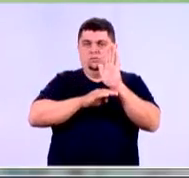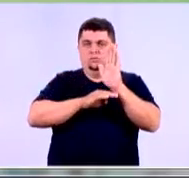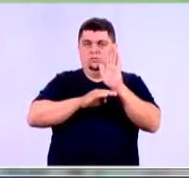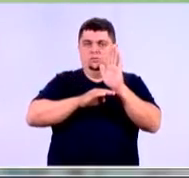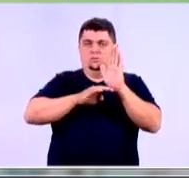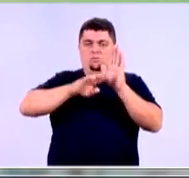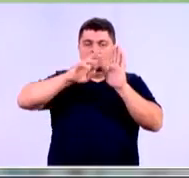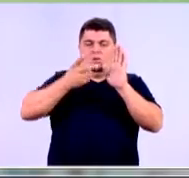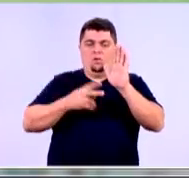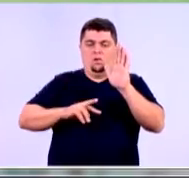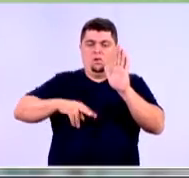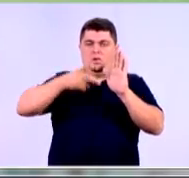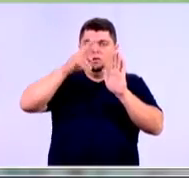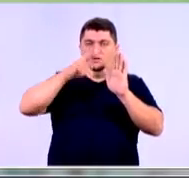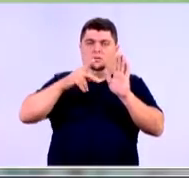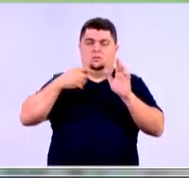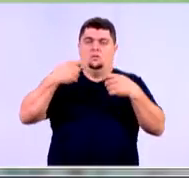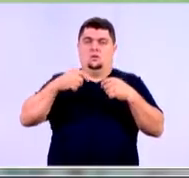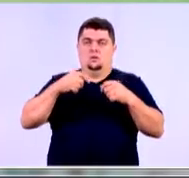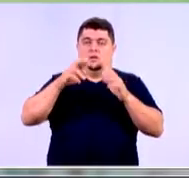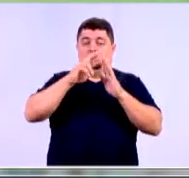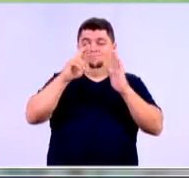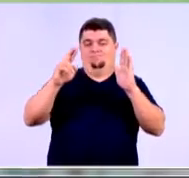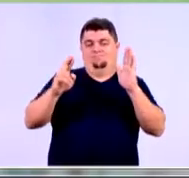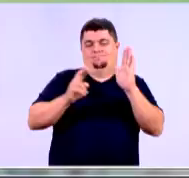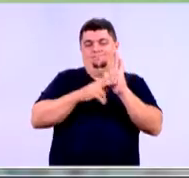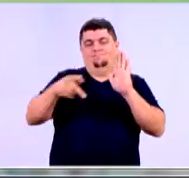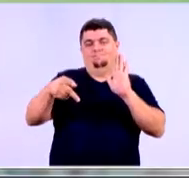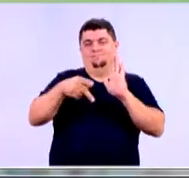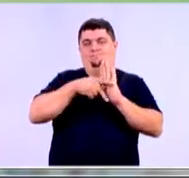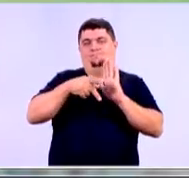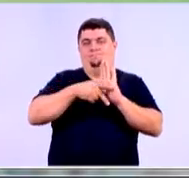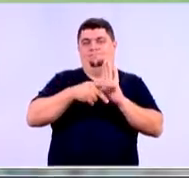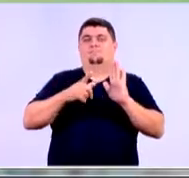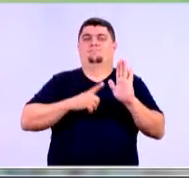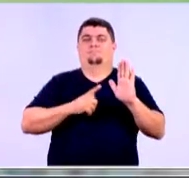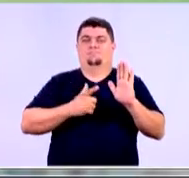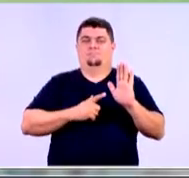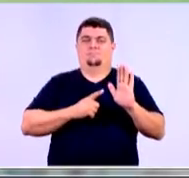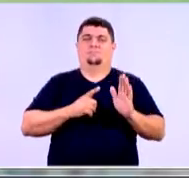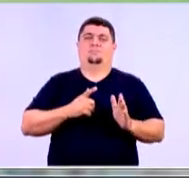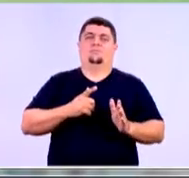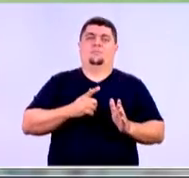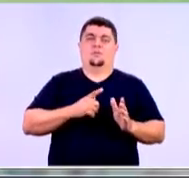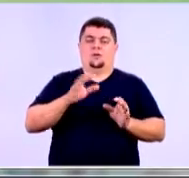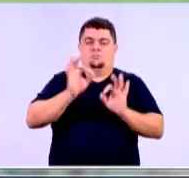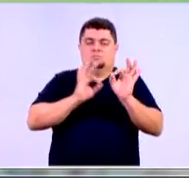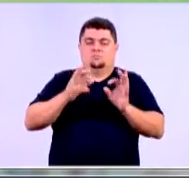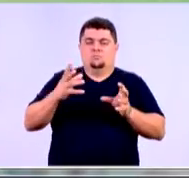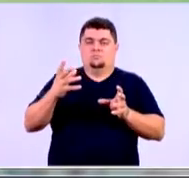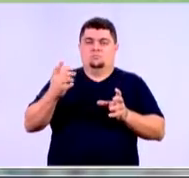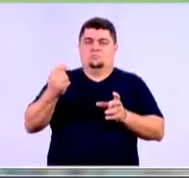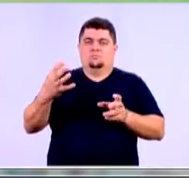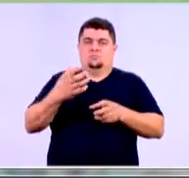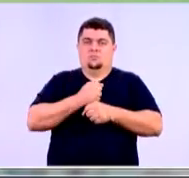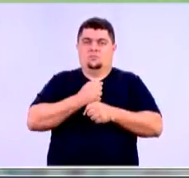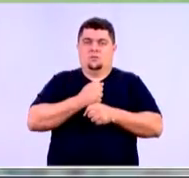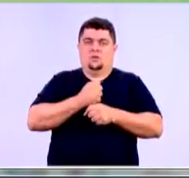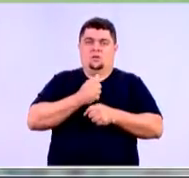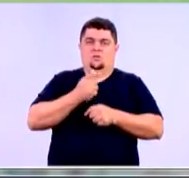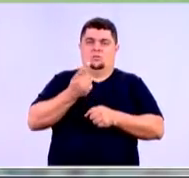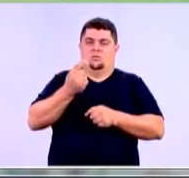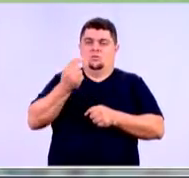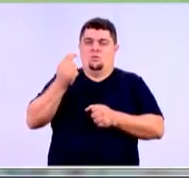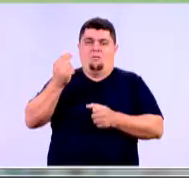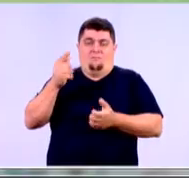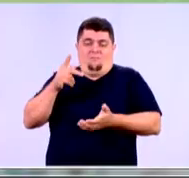aleatória. Existe uma padronização. A gente tem aqui uma organização contábil do mais líquido,